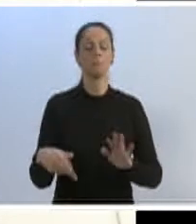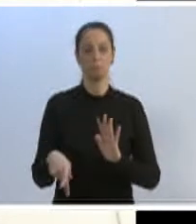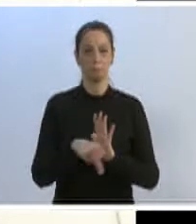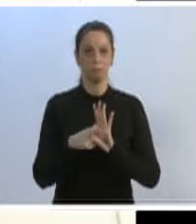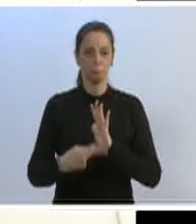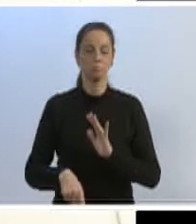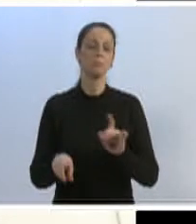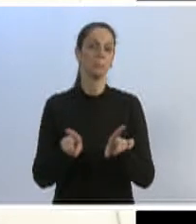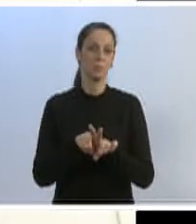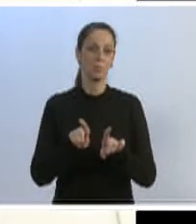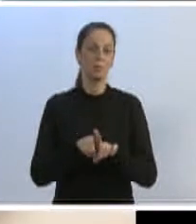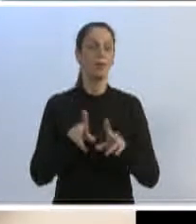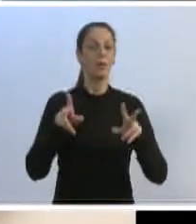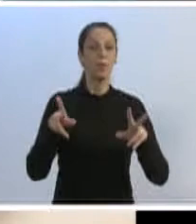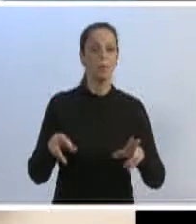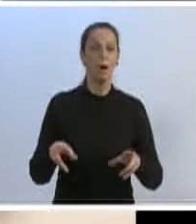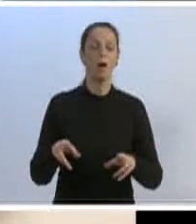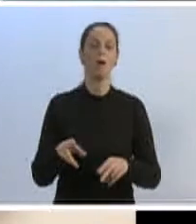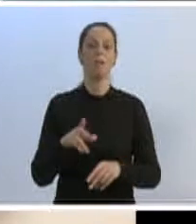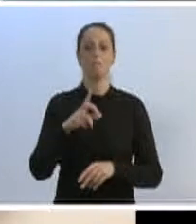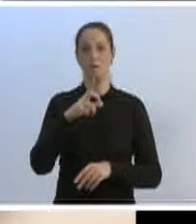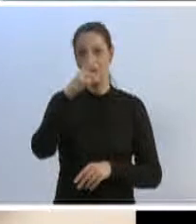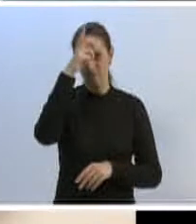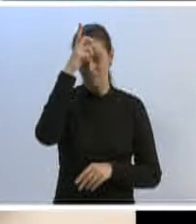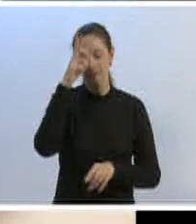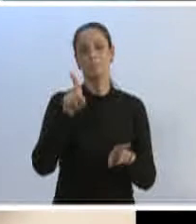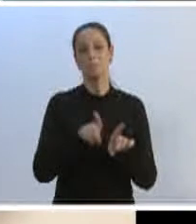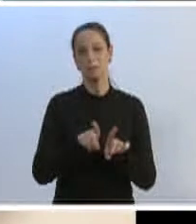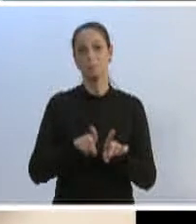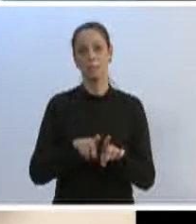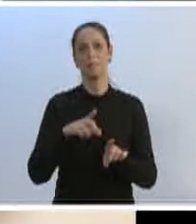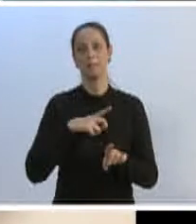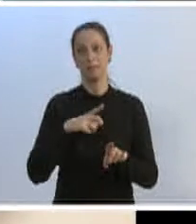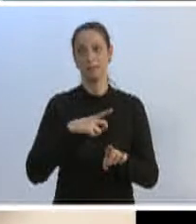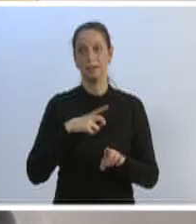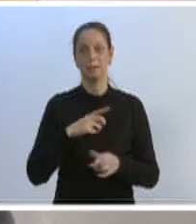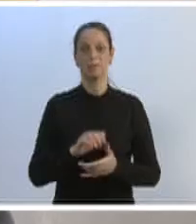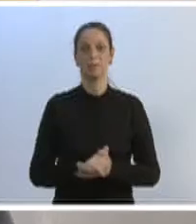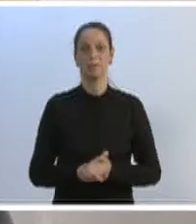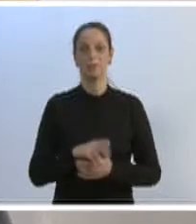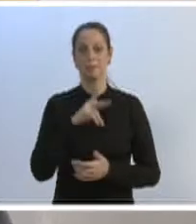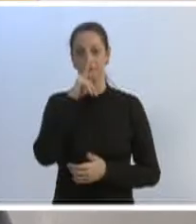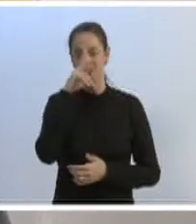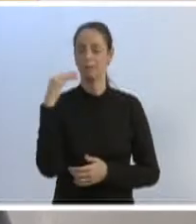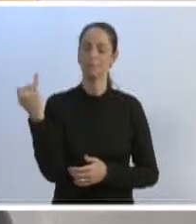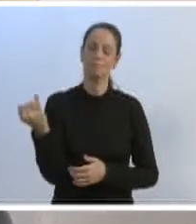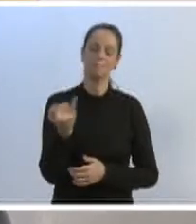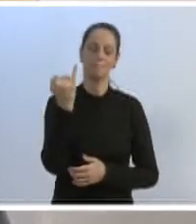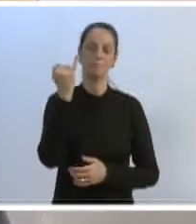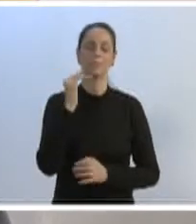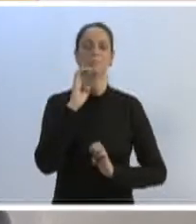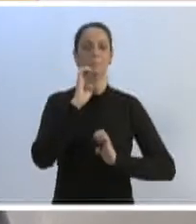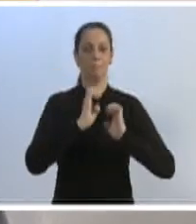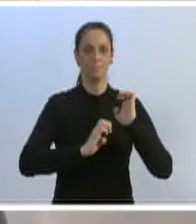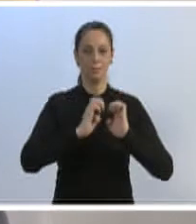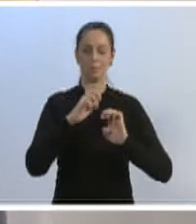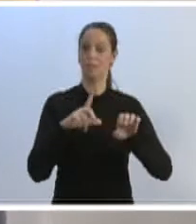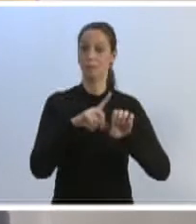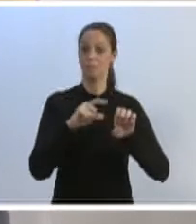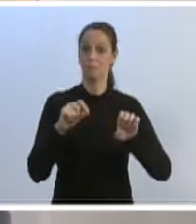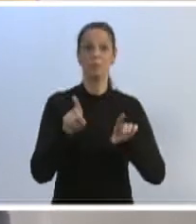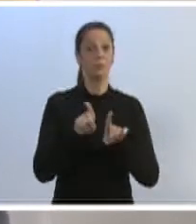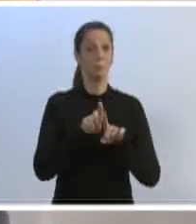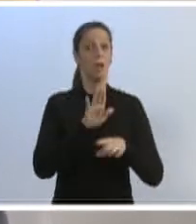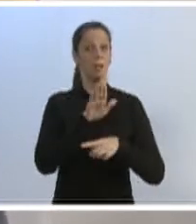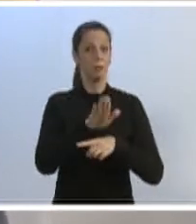cidade também, a exemplo do que acontece com a cultura germânica, e é muito importante que os empresários eles